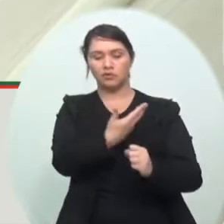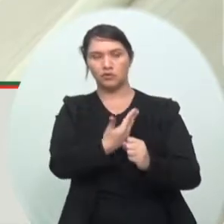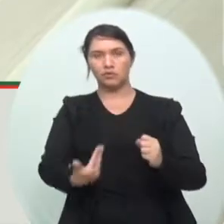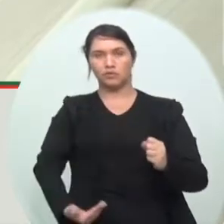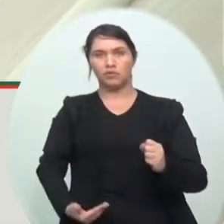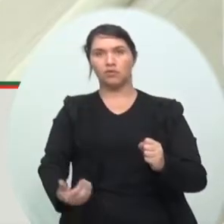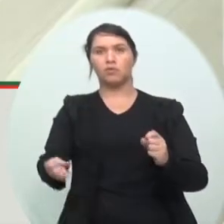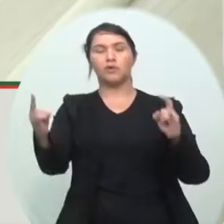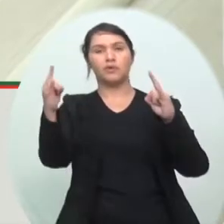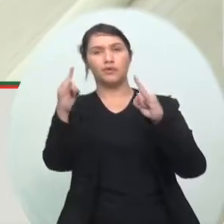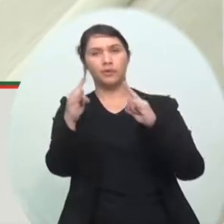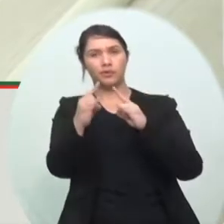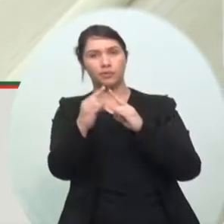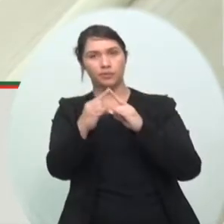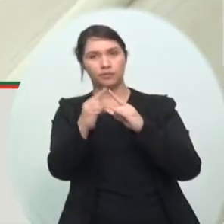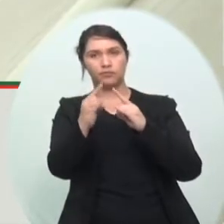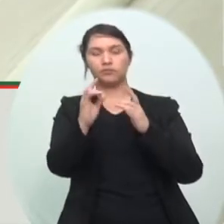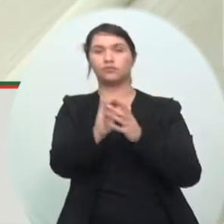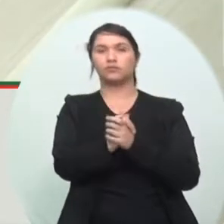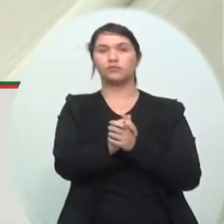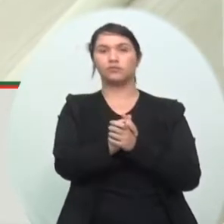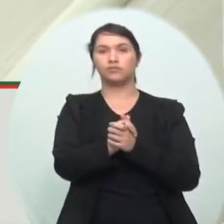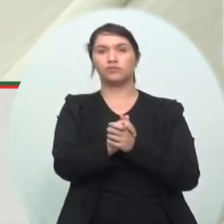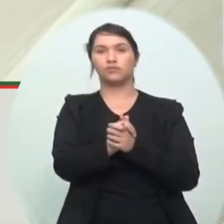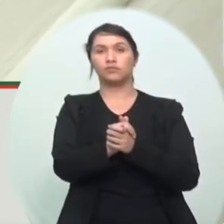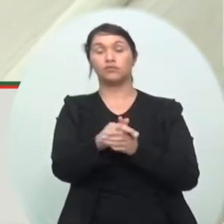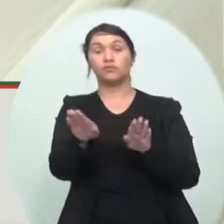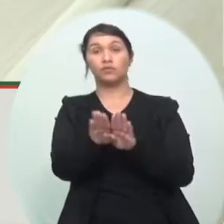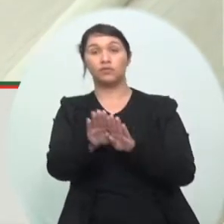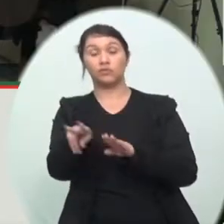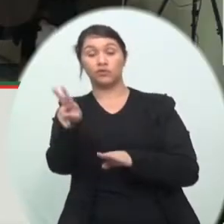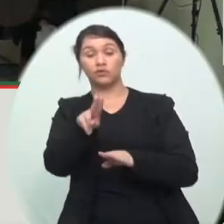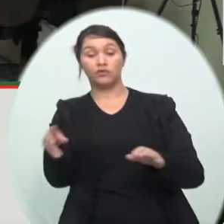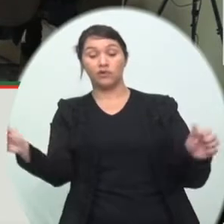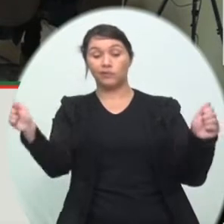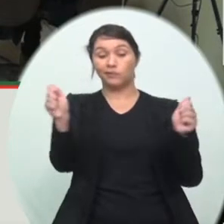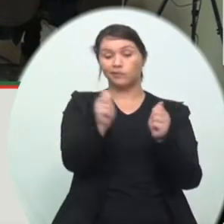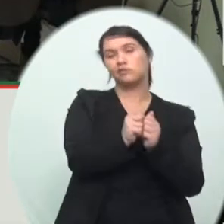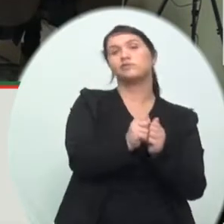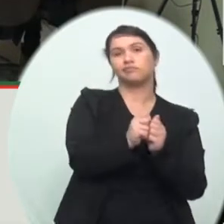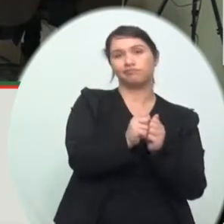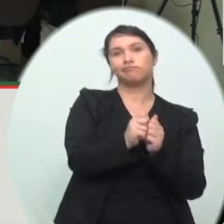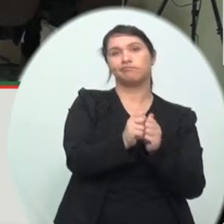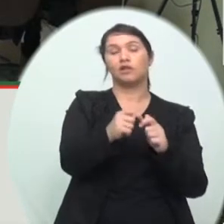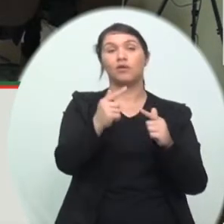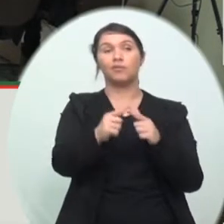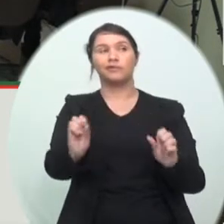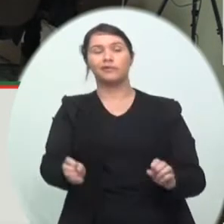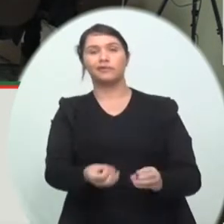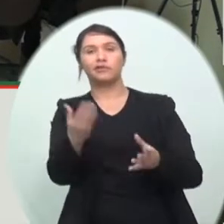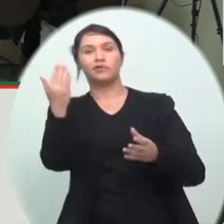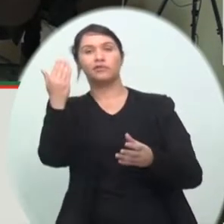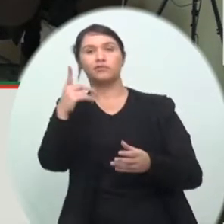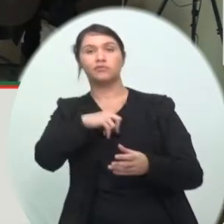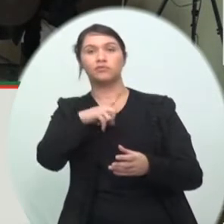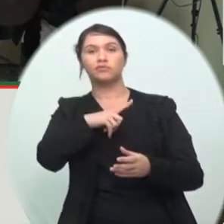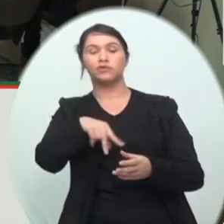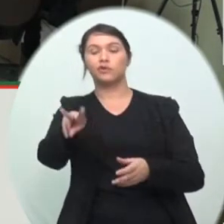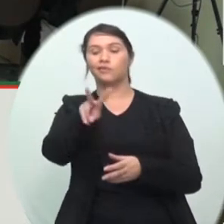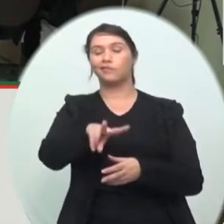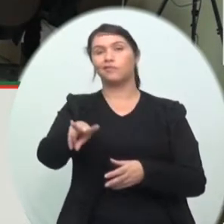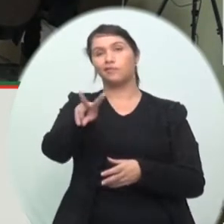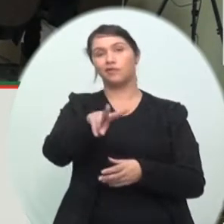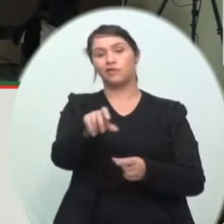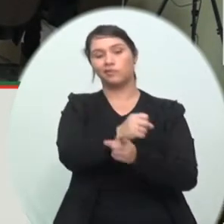da sociedade civil organizada e da academia, e só através disso nós vamos gerar valor, de fato, para o cidadão comum.